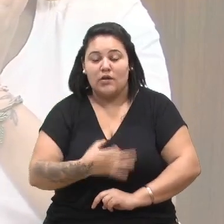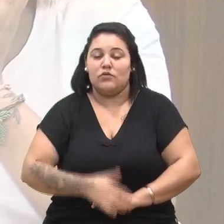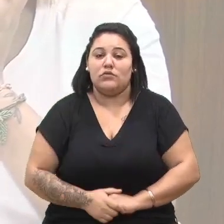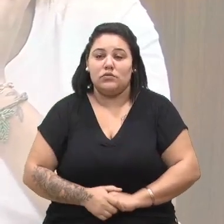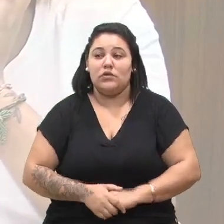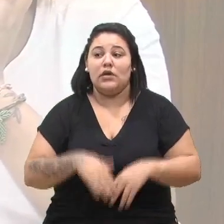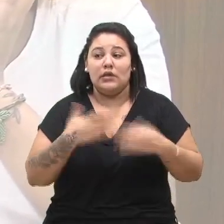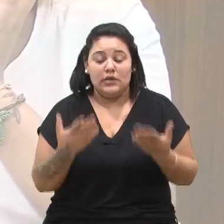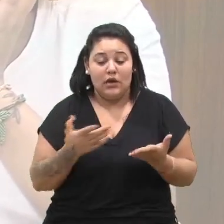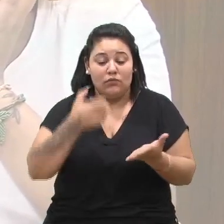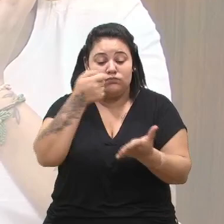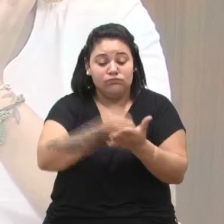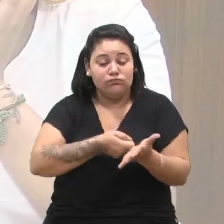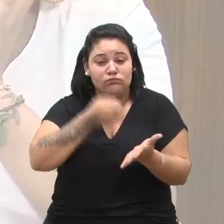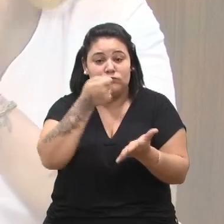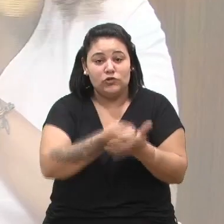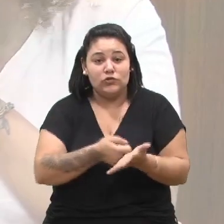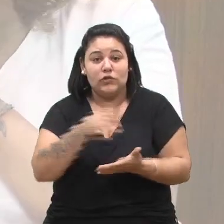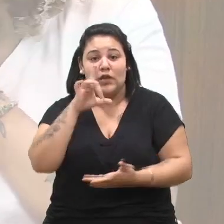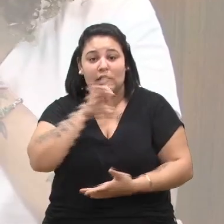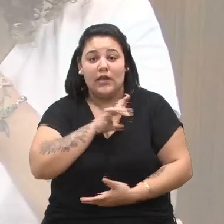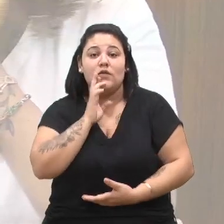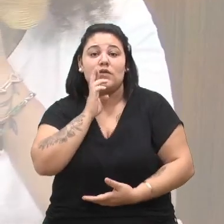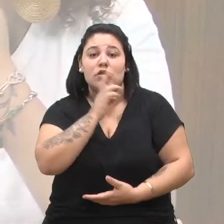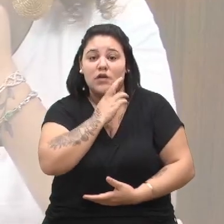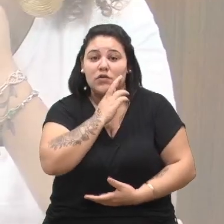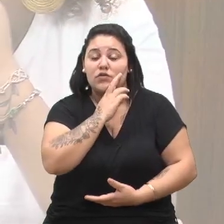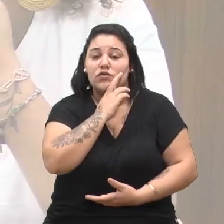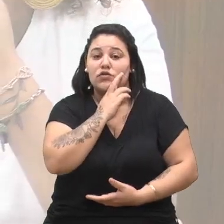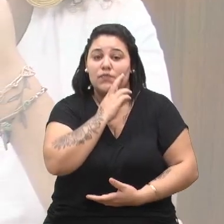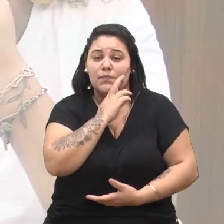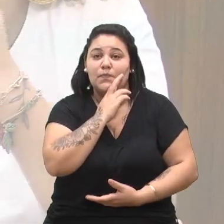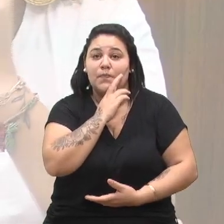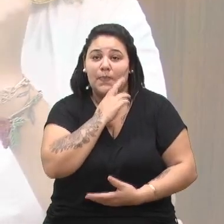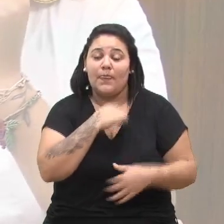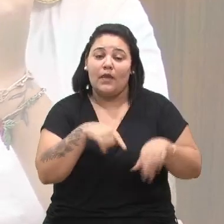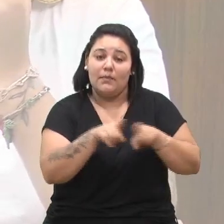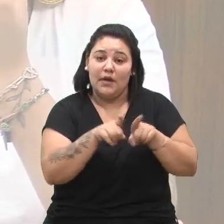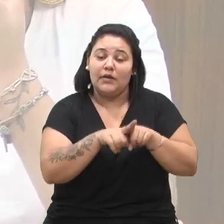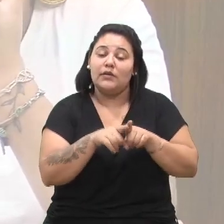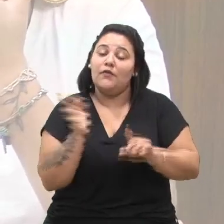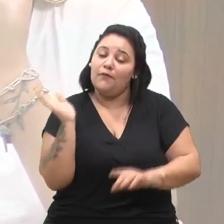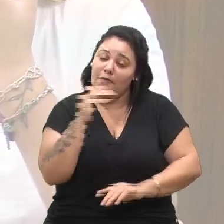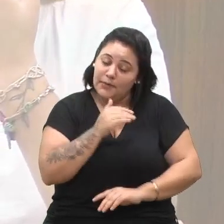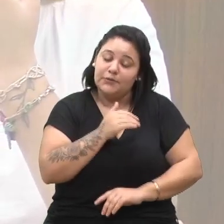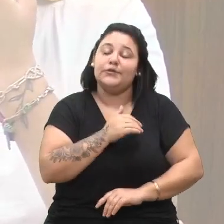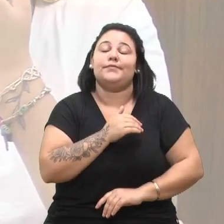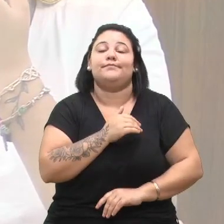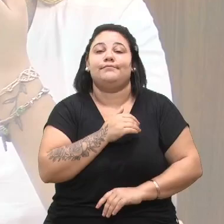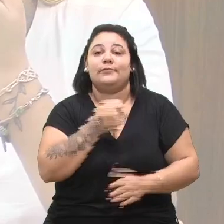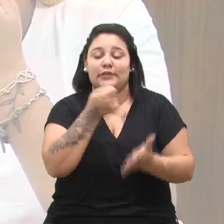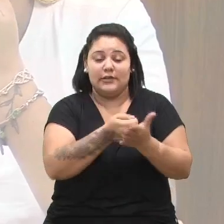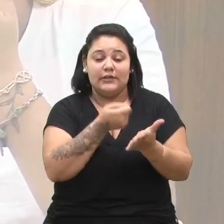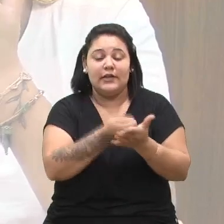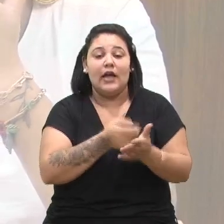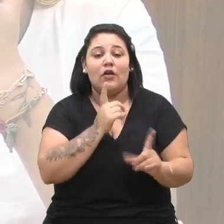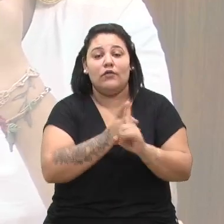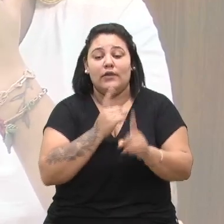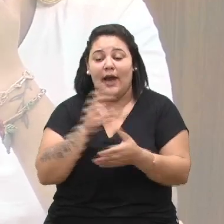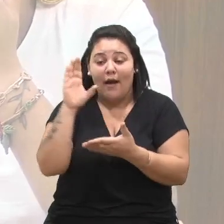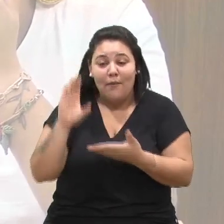dessa luta está inserido o restaurante popular e, então, vamos lá em busca desses recursos